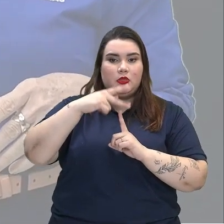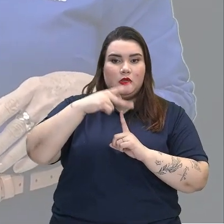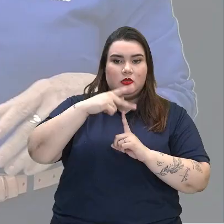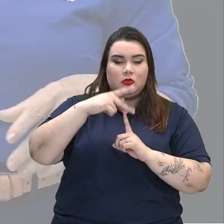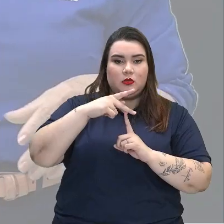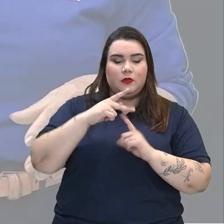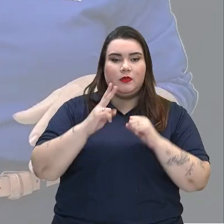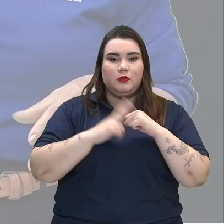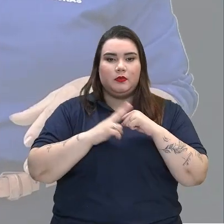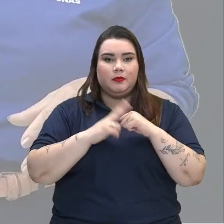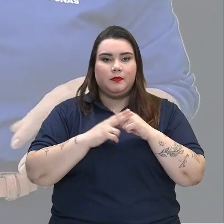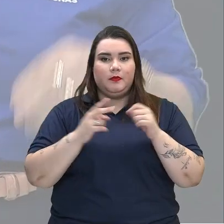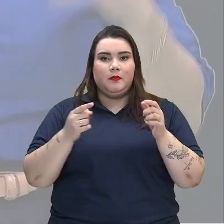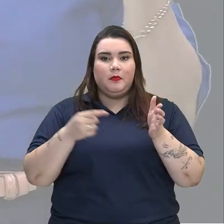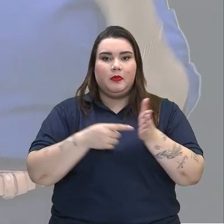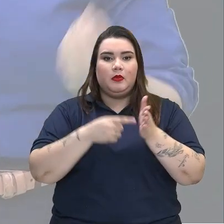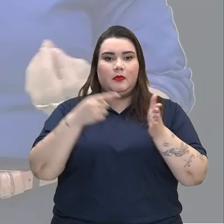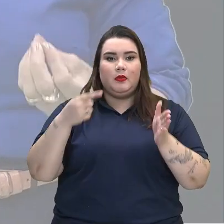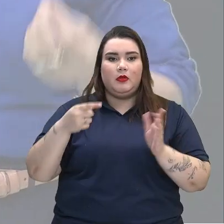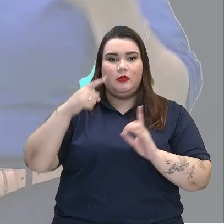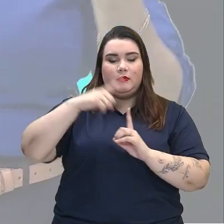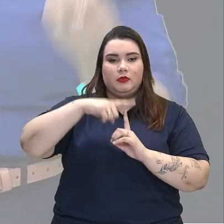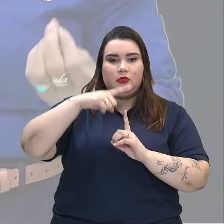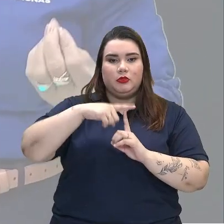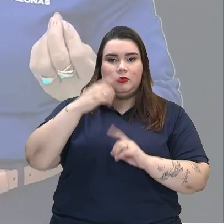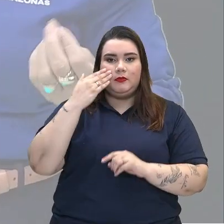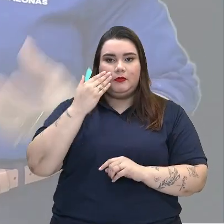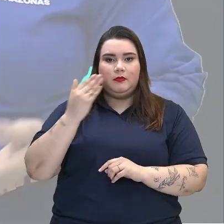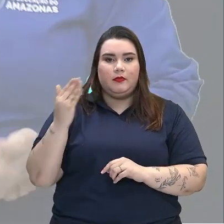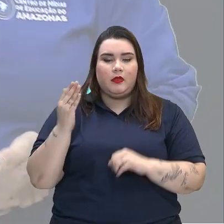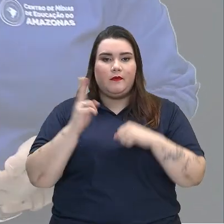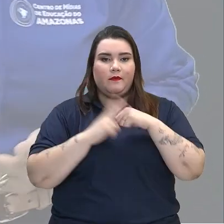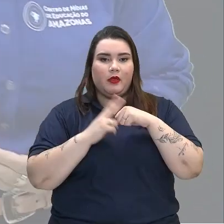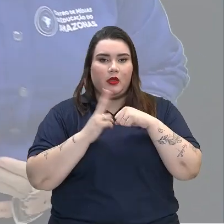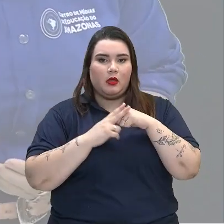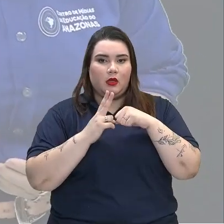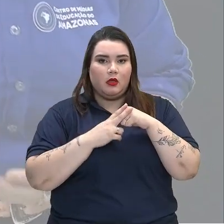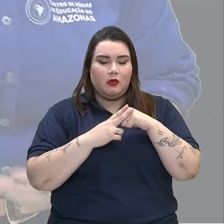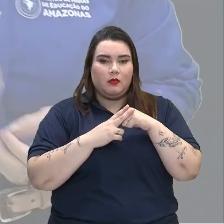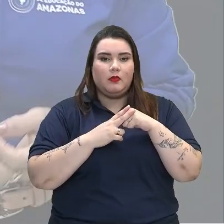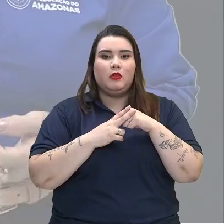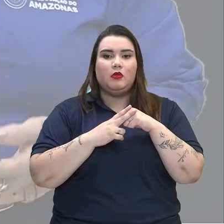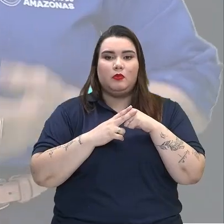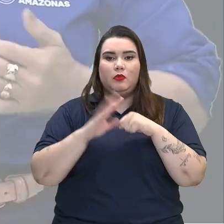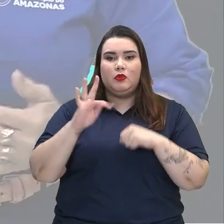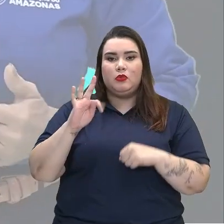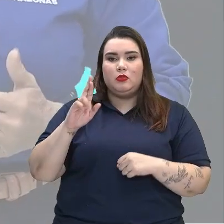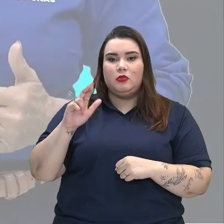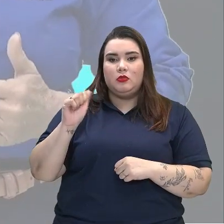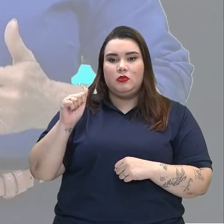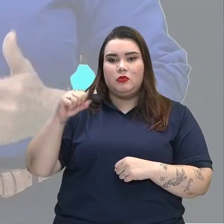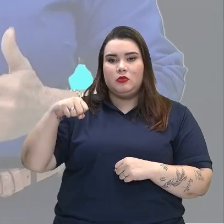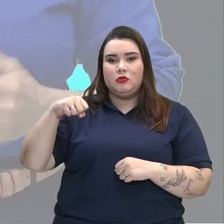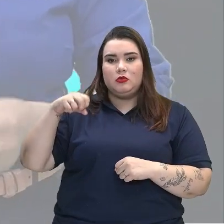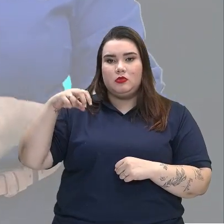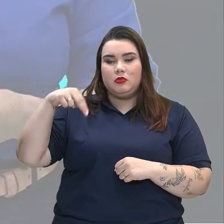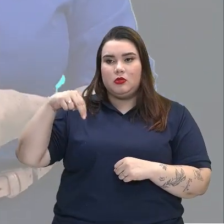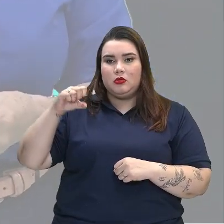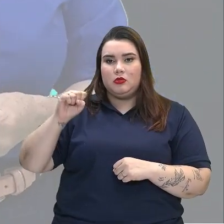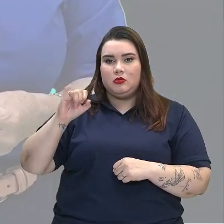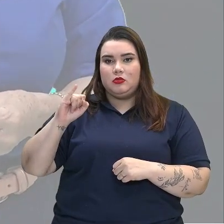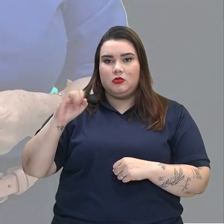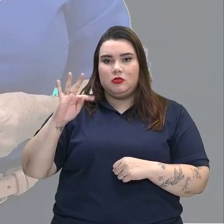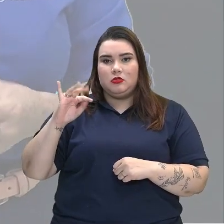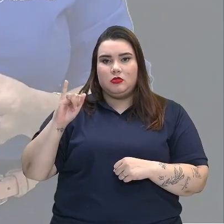verbos transitivos diretos. Veja bem, é transitivo porque transita, vai do